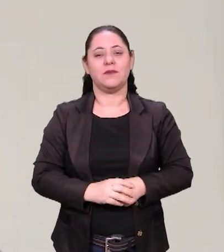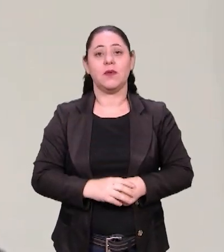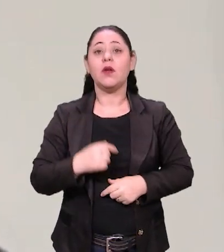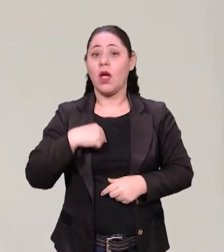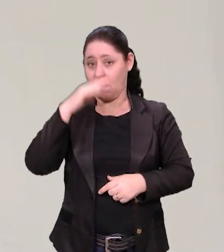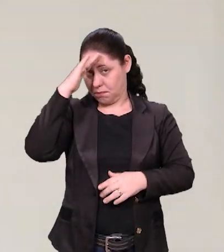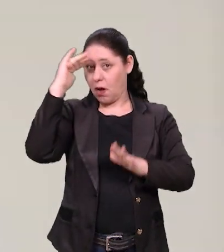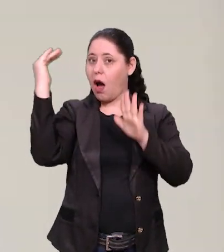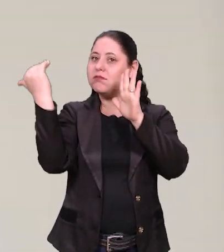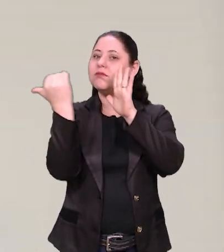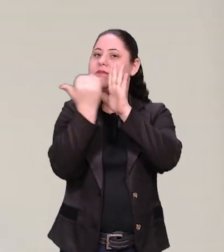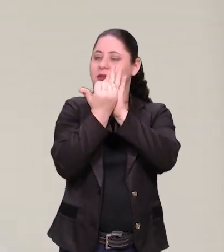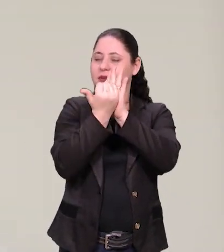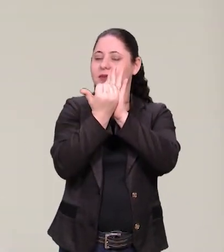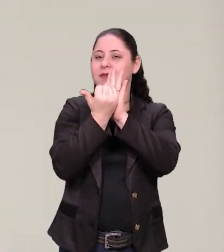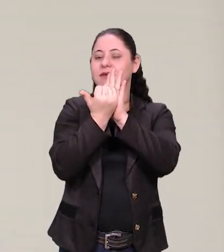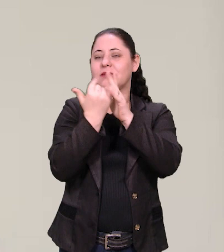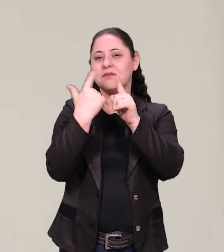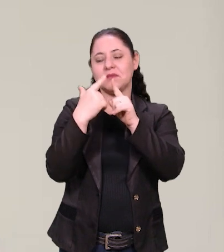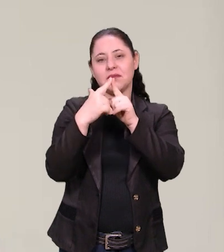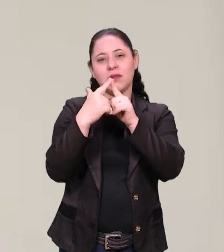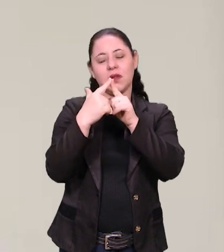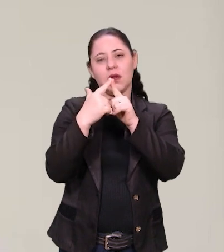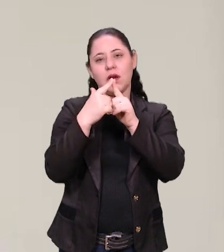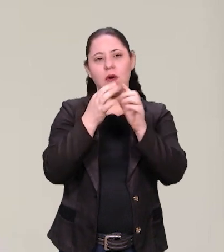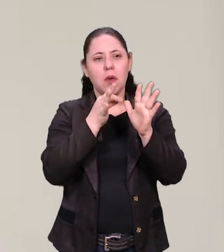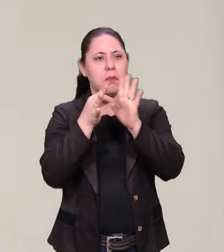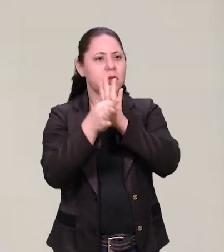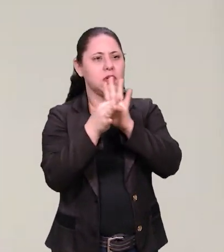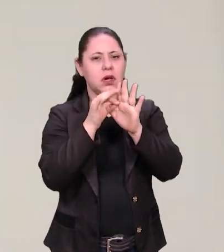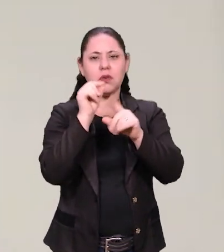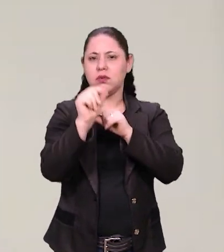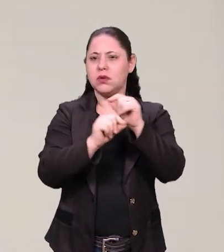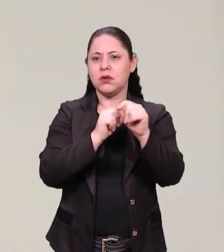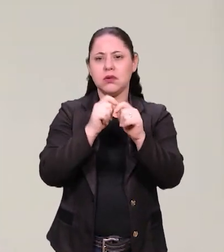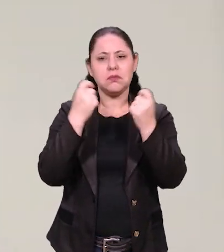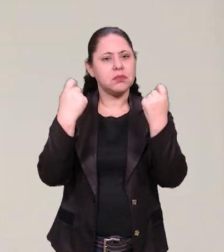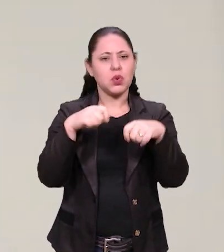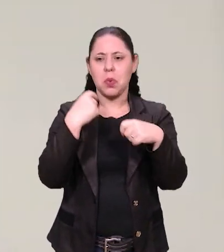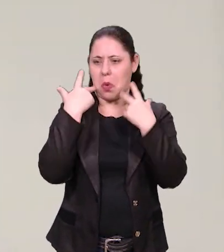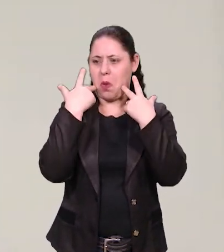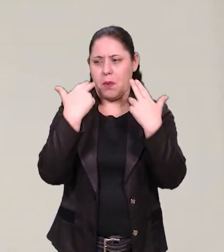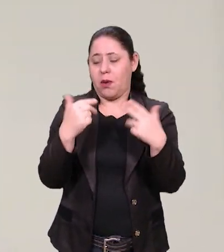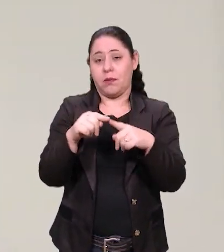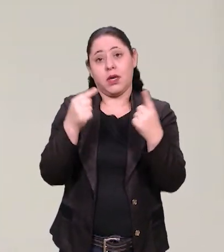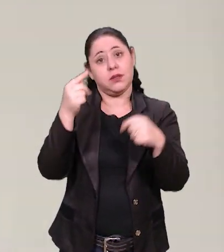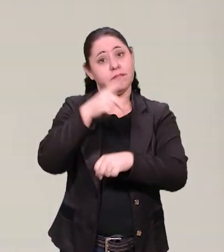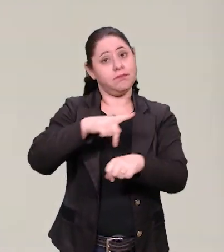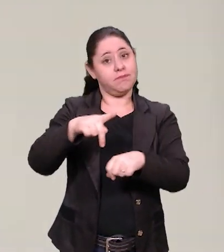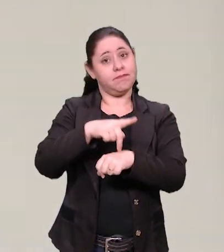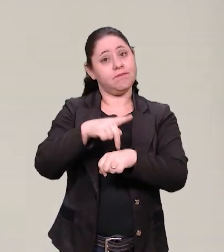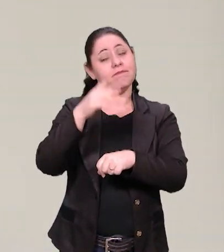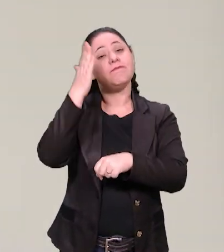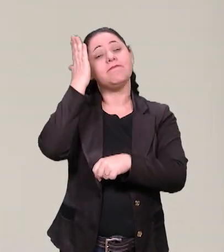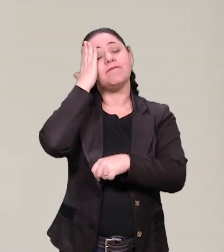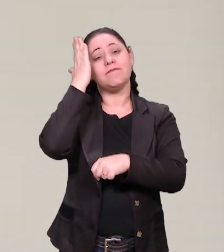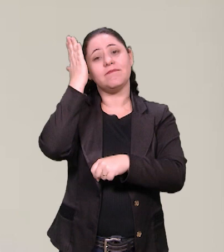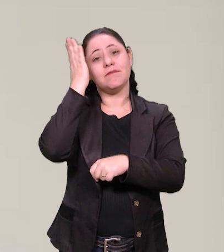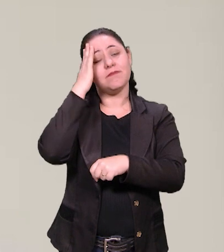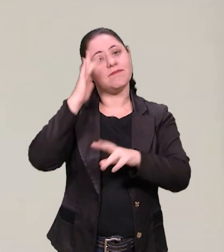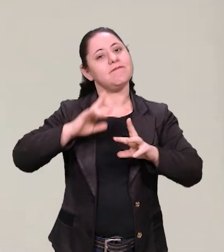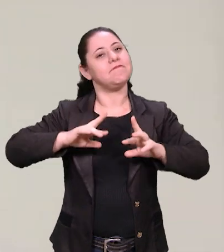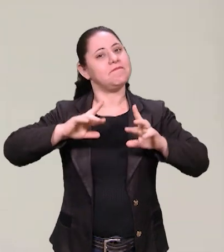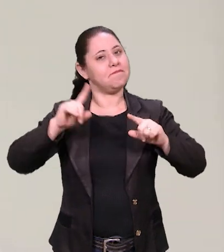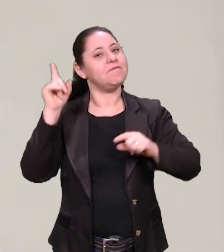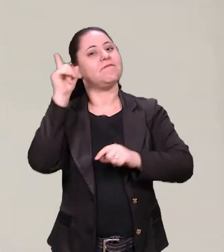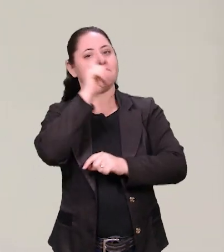Porque, na minha opinião, teria que ser uma coisa comum, né? Mas aqui no Brasil, tu sabe que não é, né? Países afora já